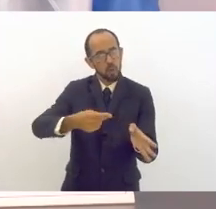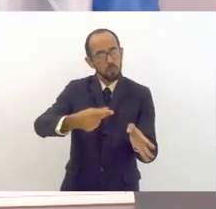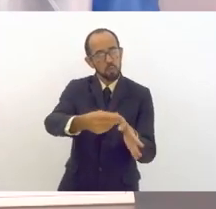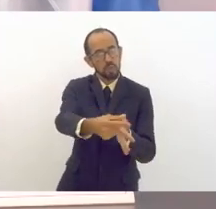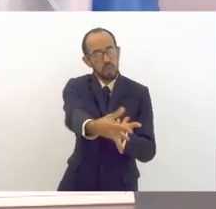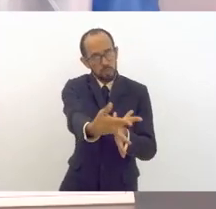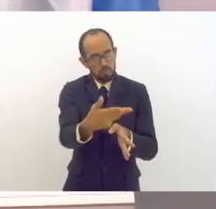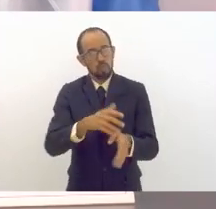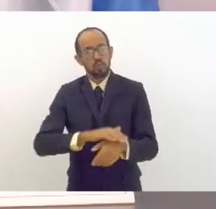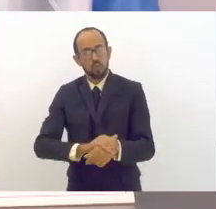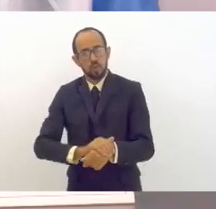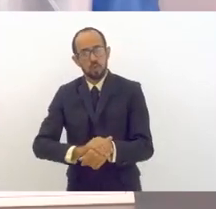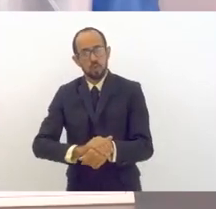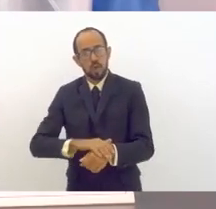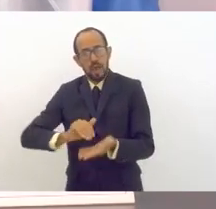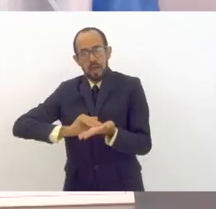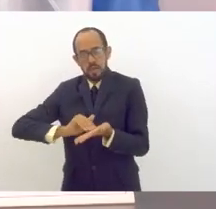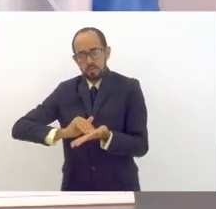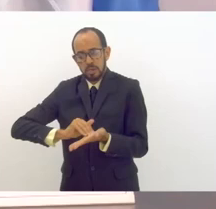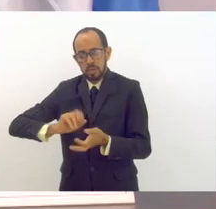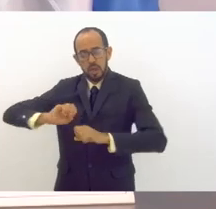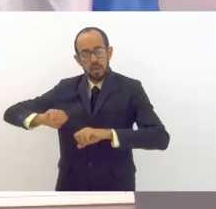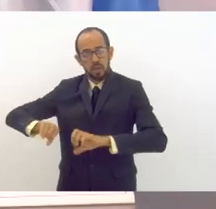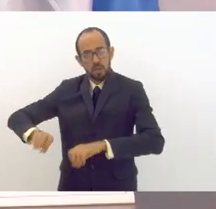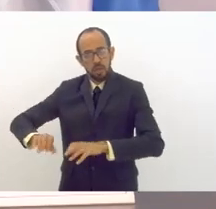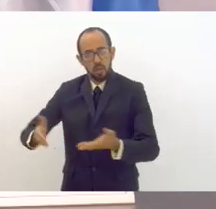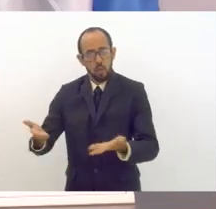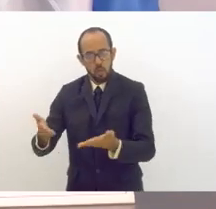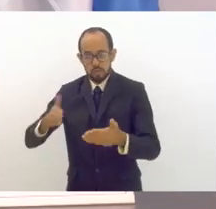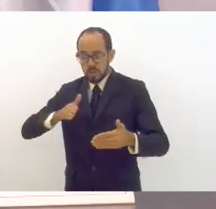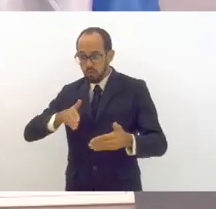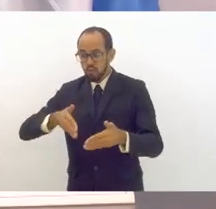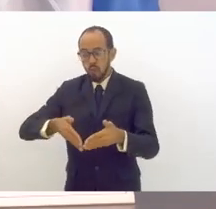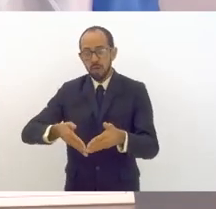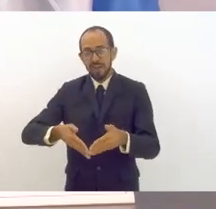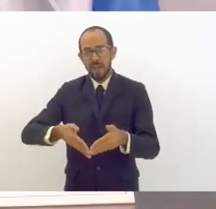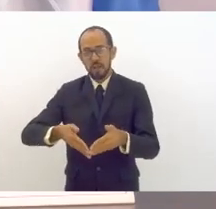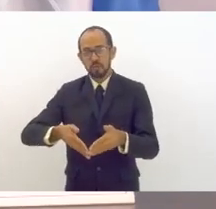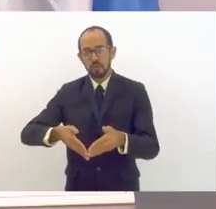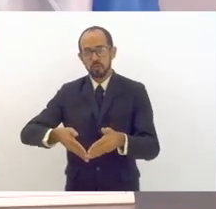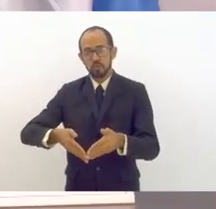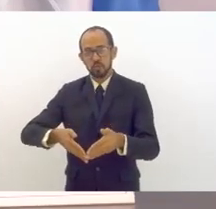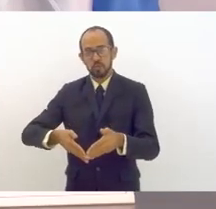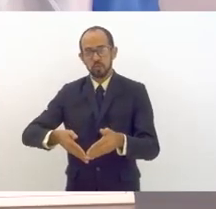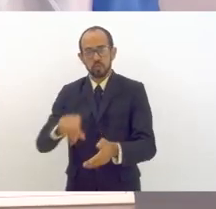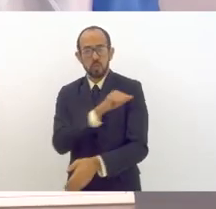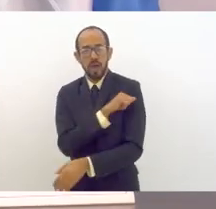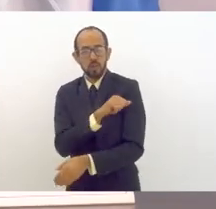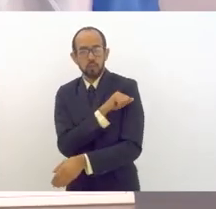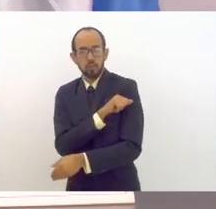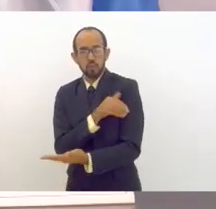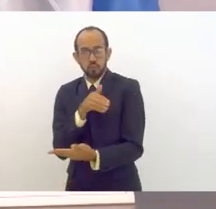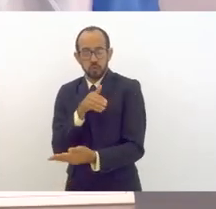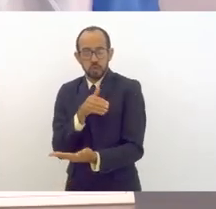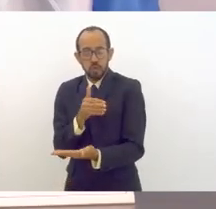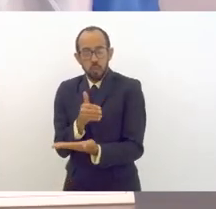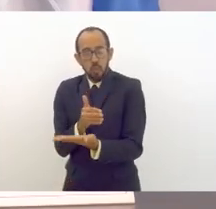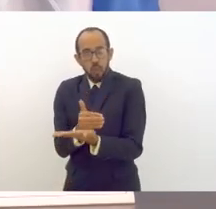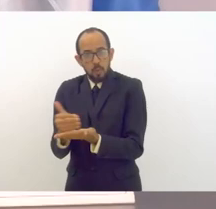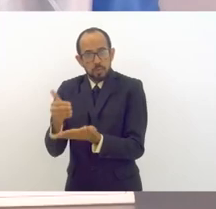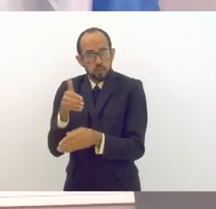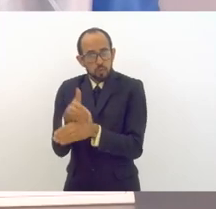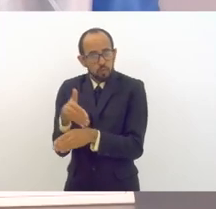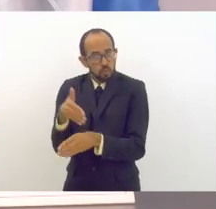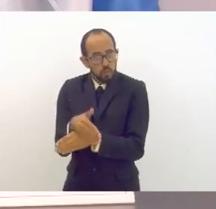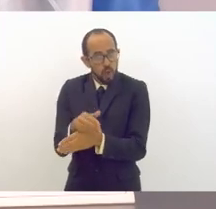ativa da SEDUC é completamente direcionada para o aluno que teve, que renovou a sua matrícula e não compareceu, ou